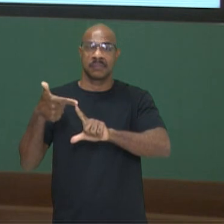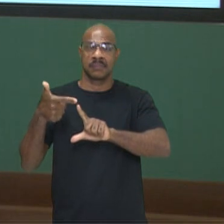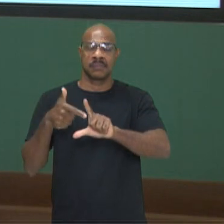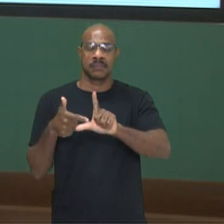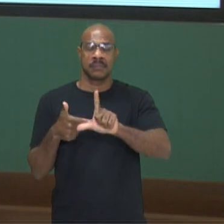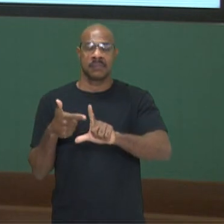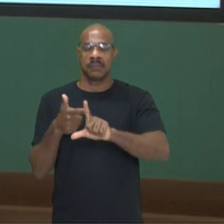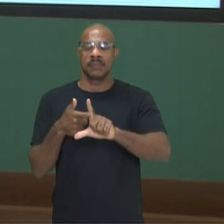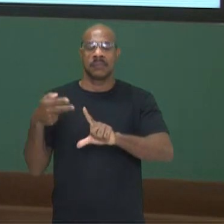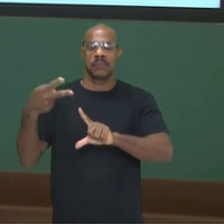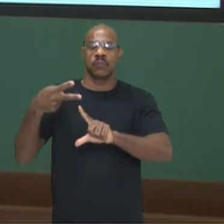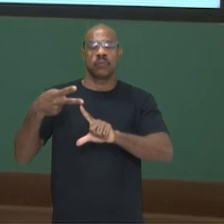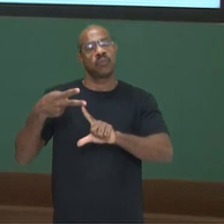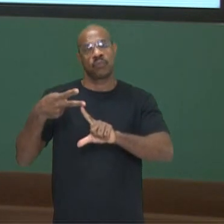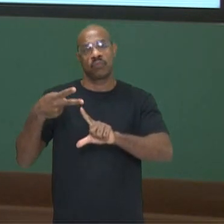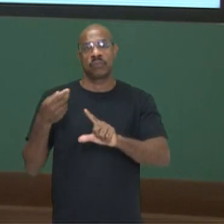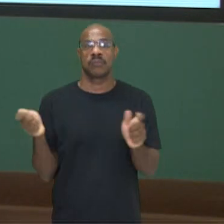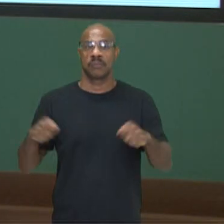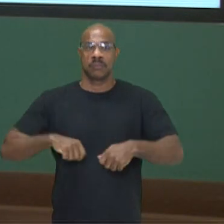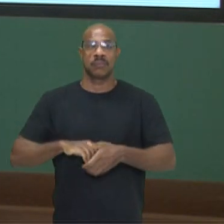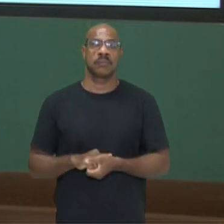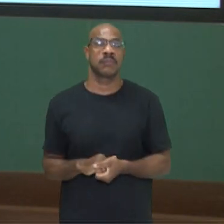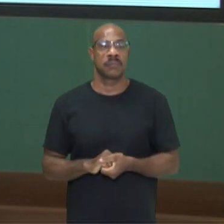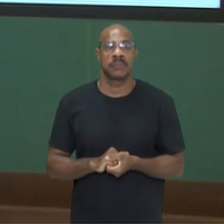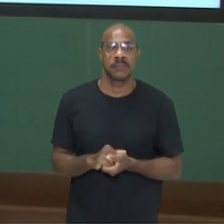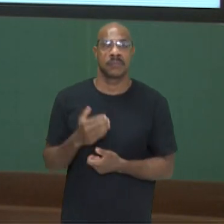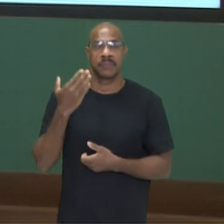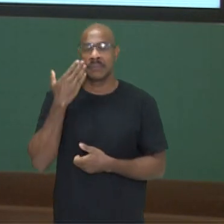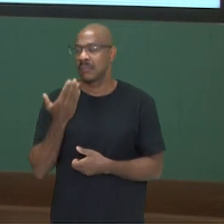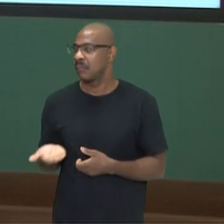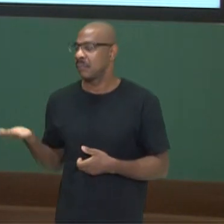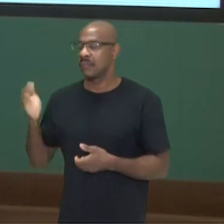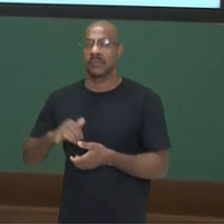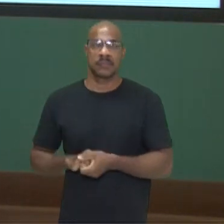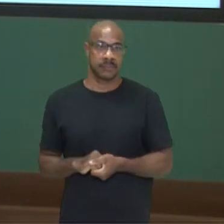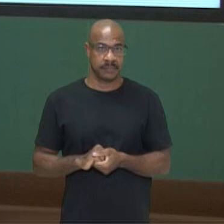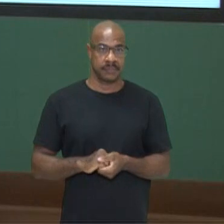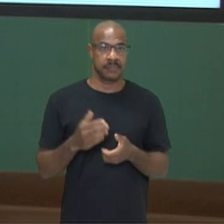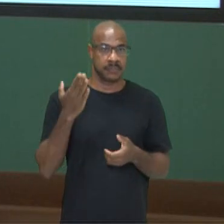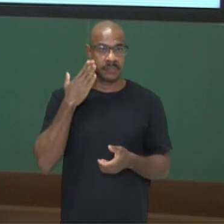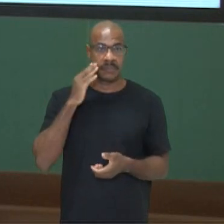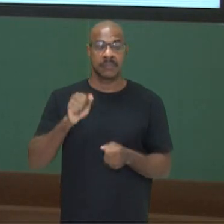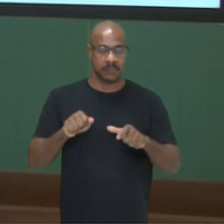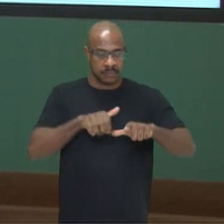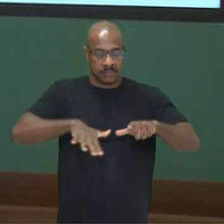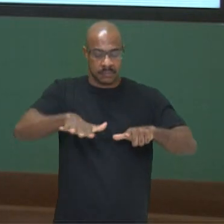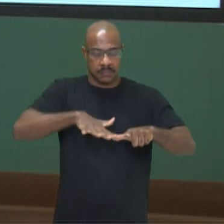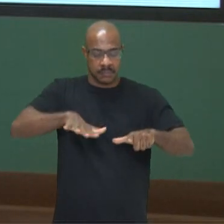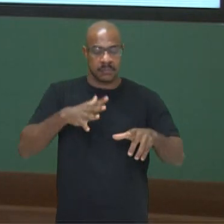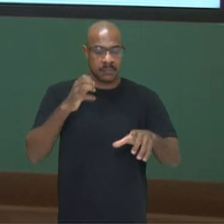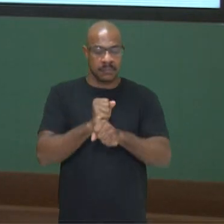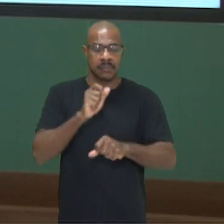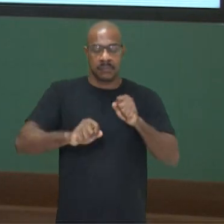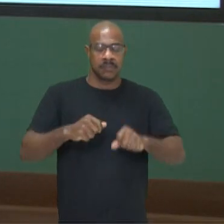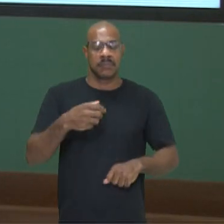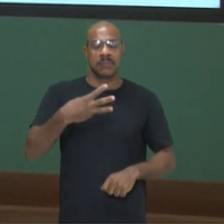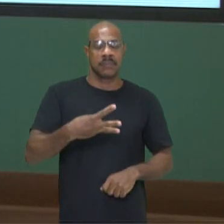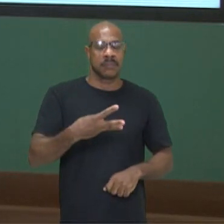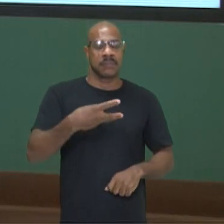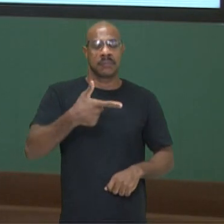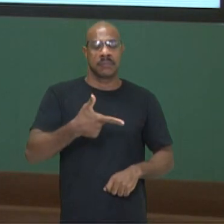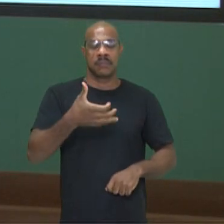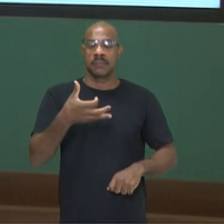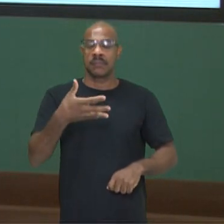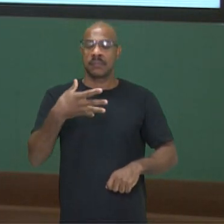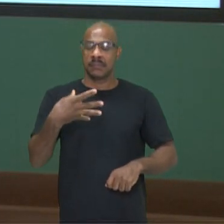ao quadrado, ok? Nós já sabemos que o valor da área é de 324 metros